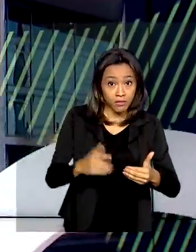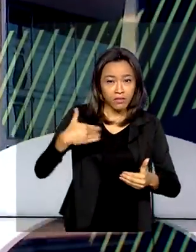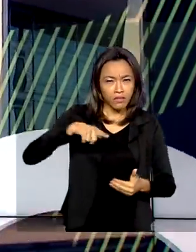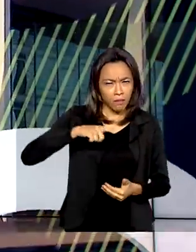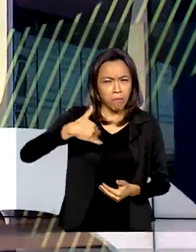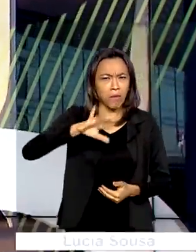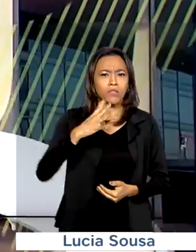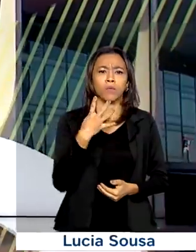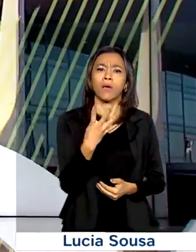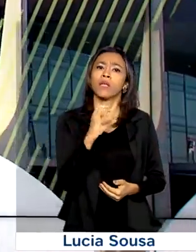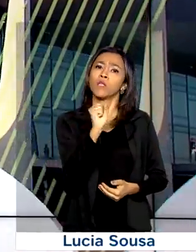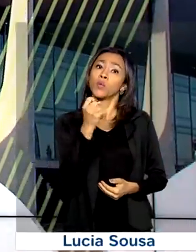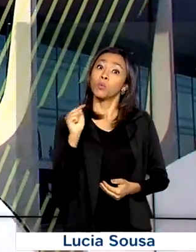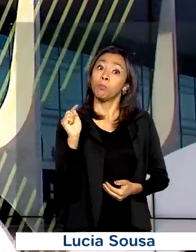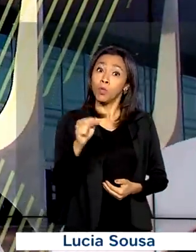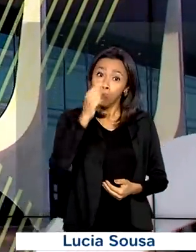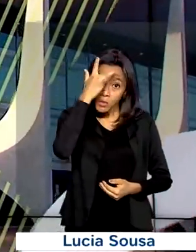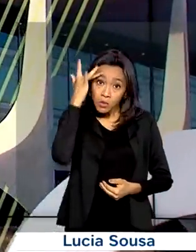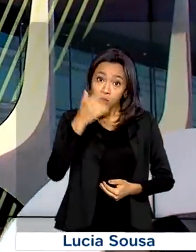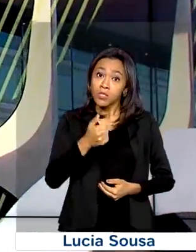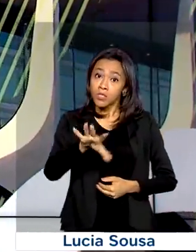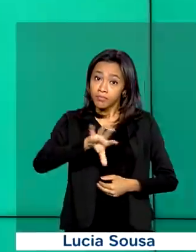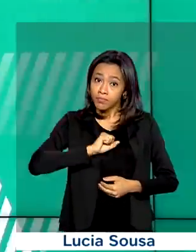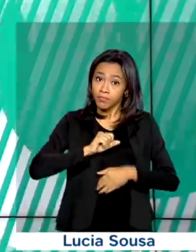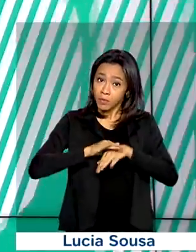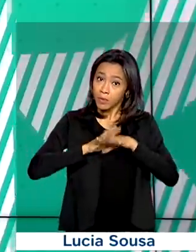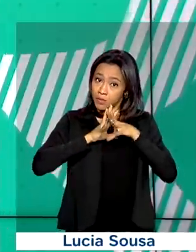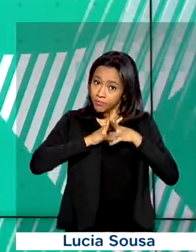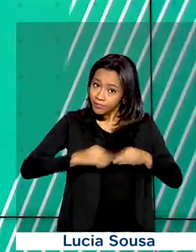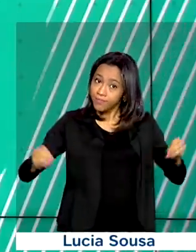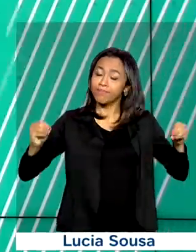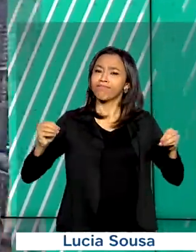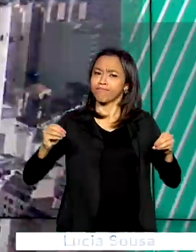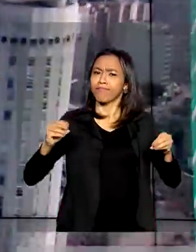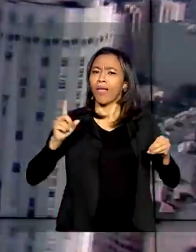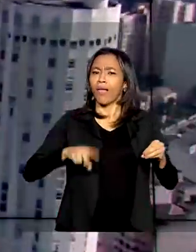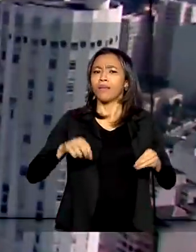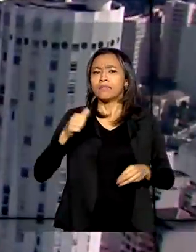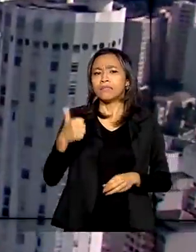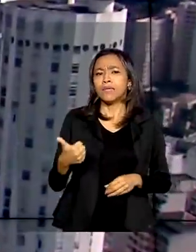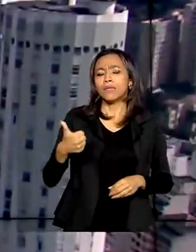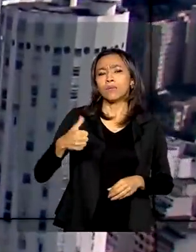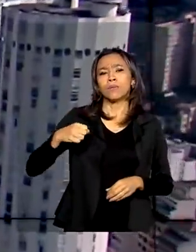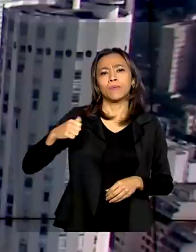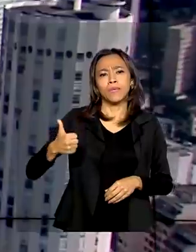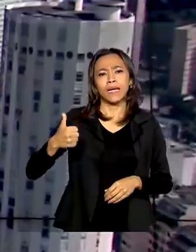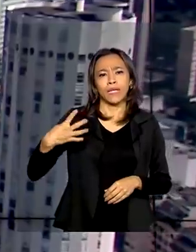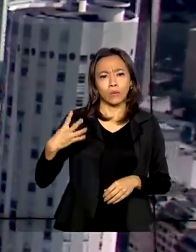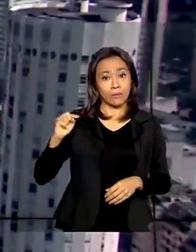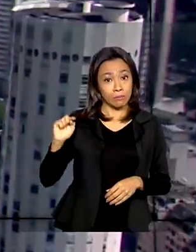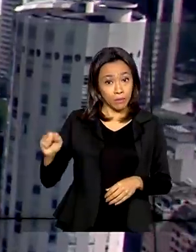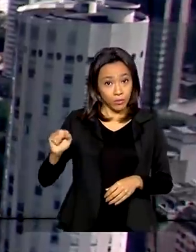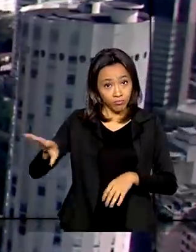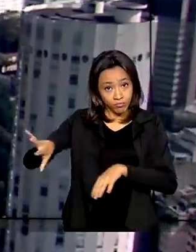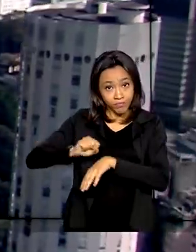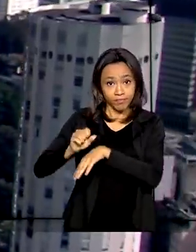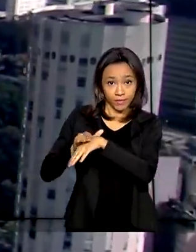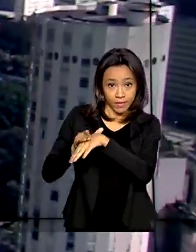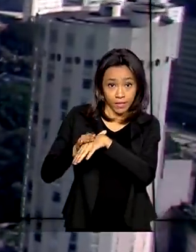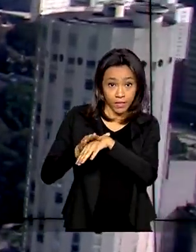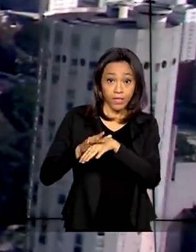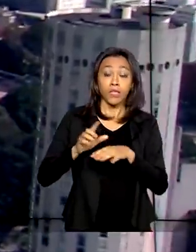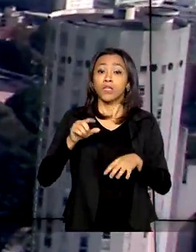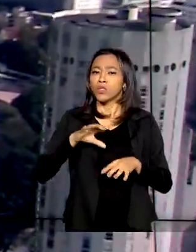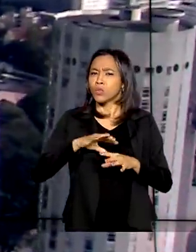48 mil pessoas recuperadas da correia de 19 entre os cerca de 114 mil infectados considerando todas as